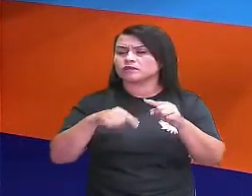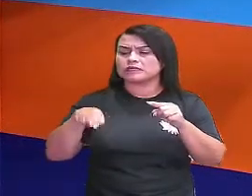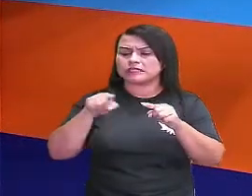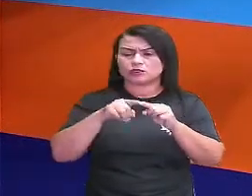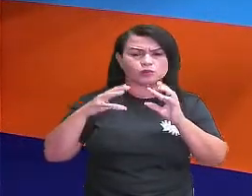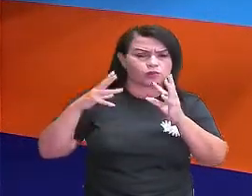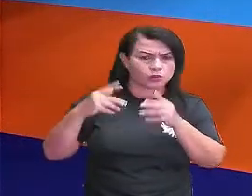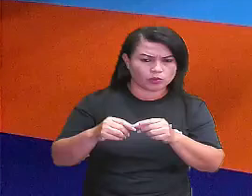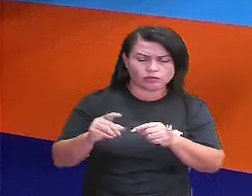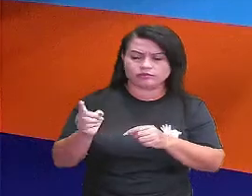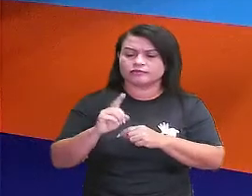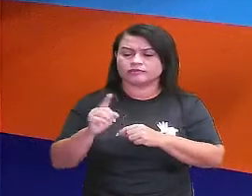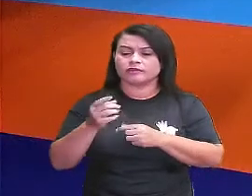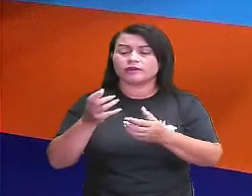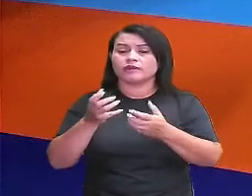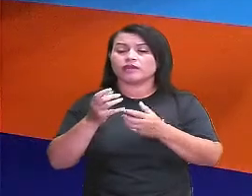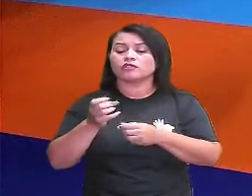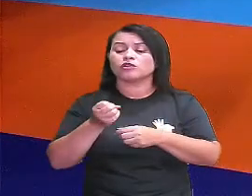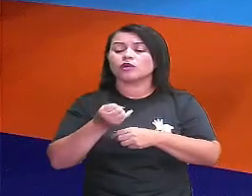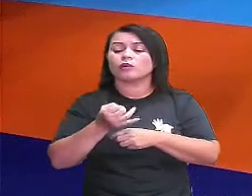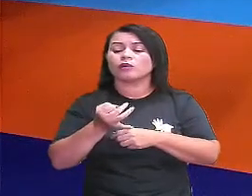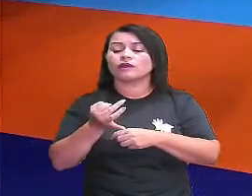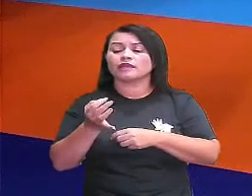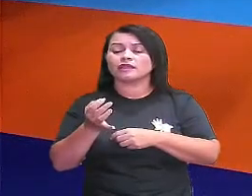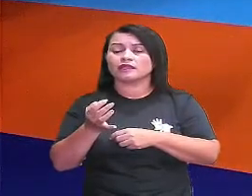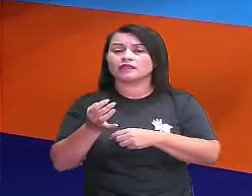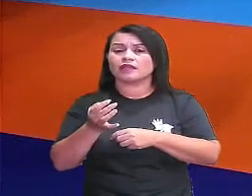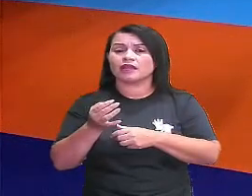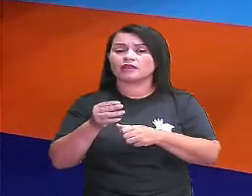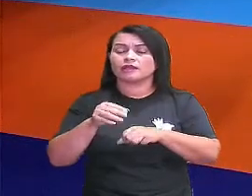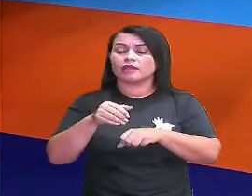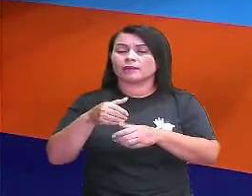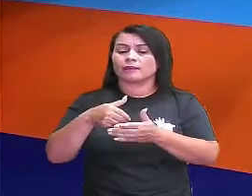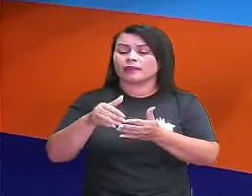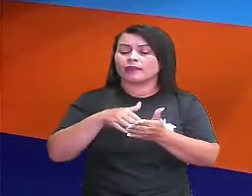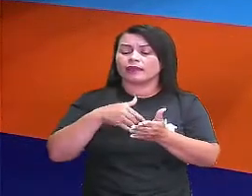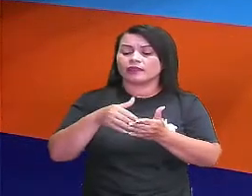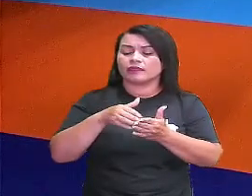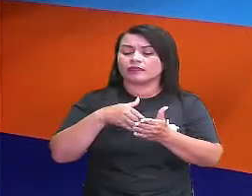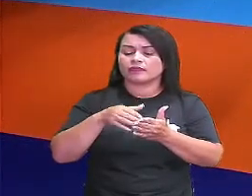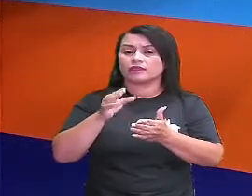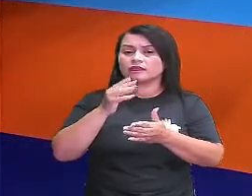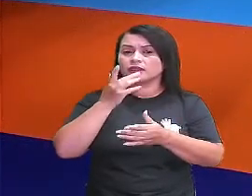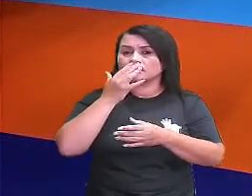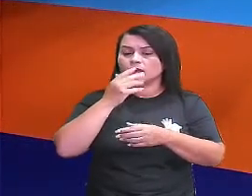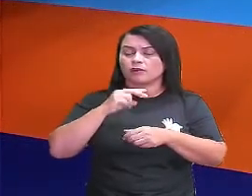todo? Não. Eu quero a quantidade do círculo pintado de marrom, tá?